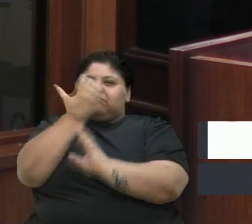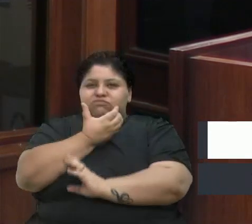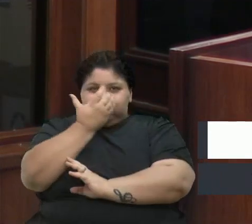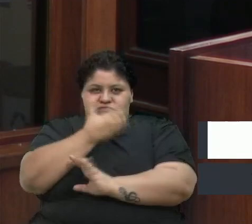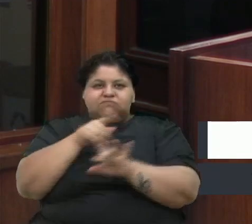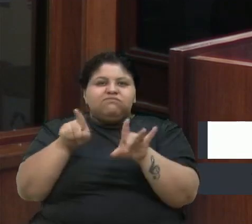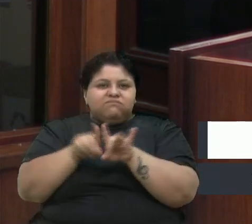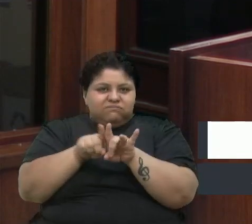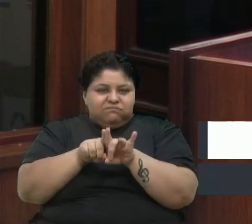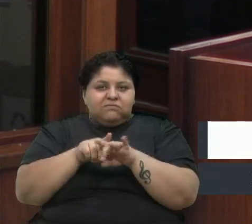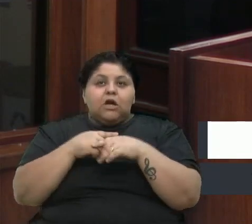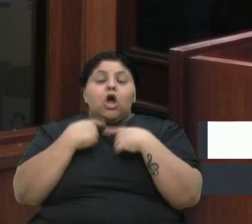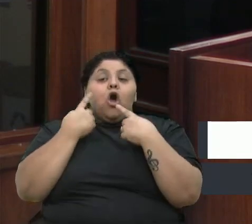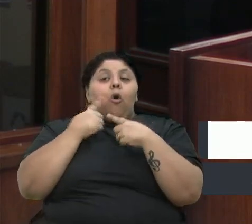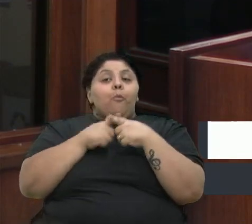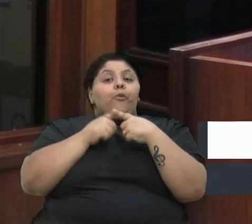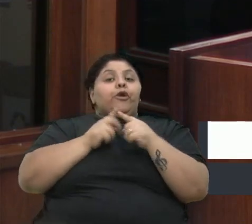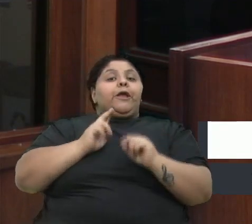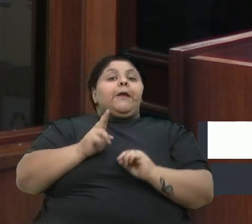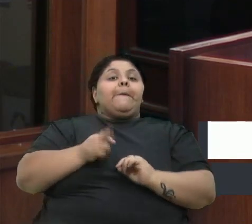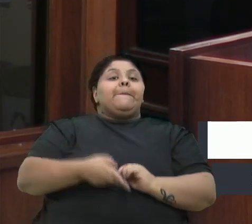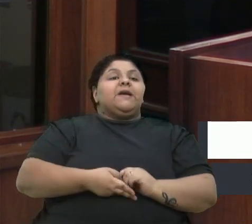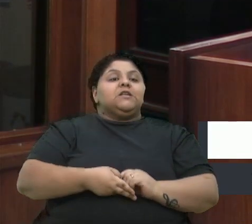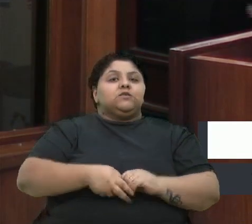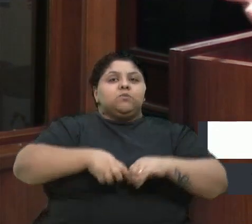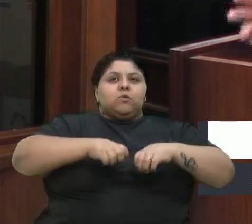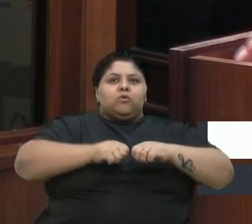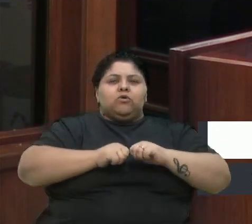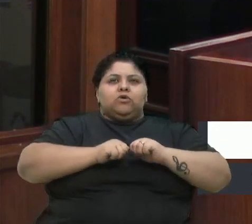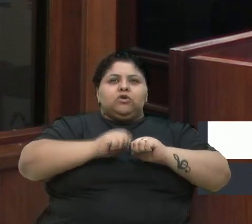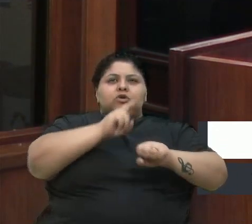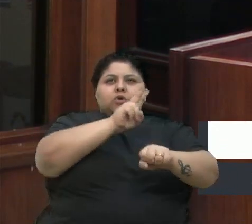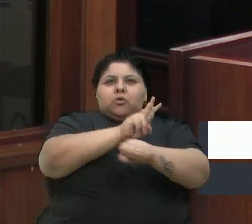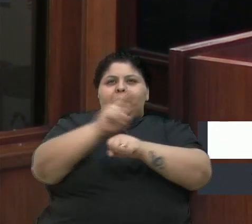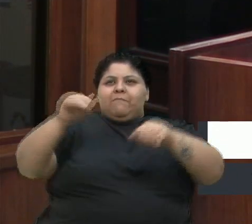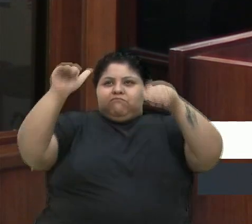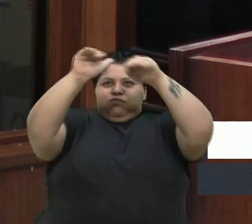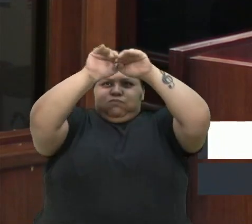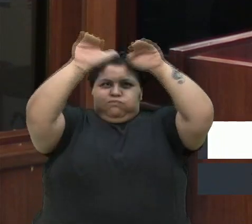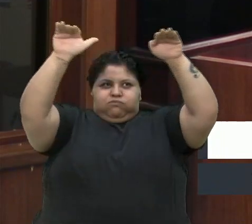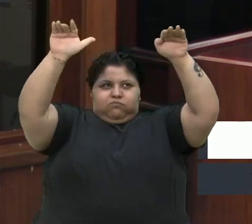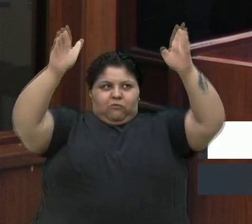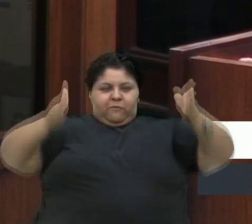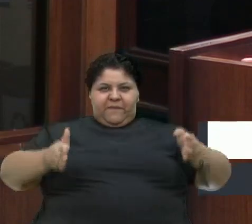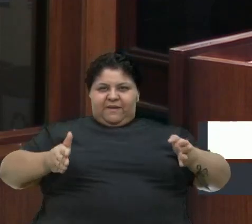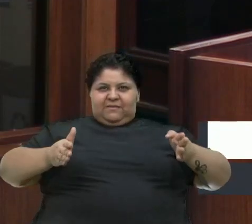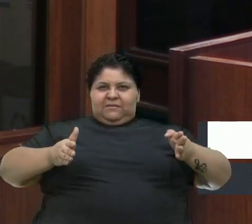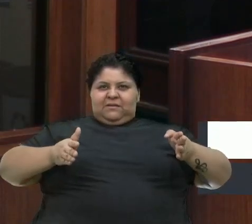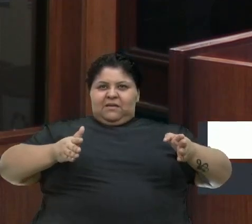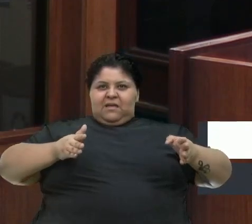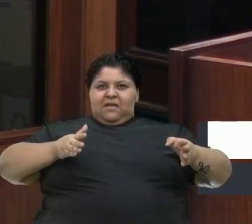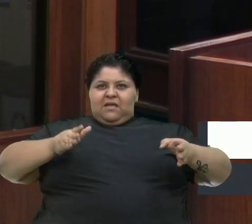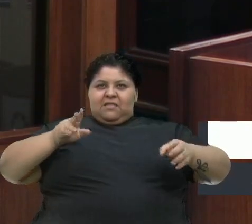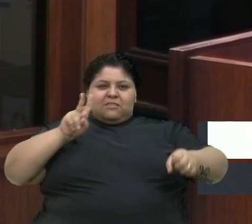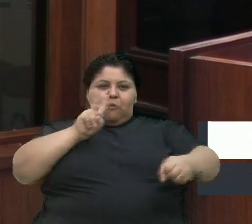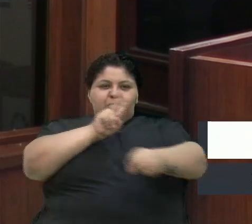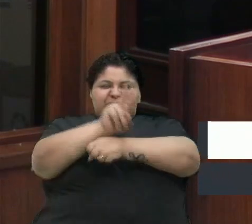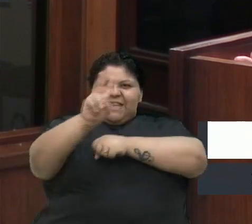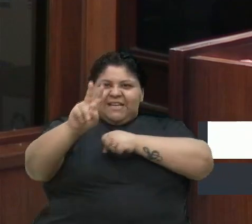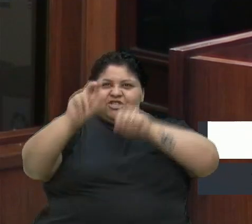mesmo estando coberta, não protege da geada, né? A geada é um fator que vem de baixo para cima e que queima a